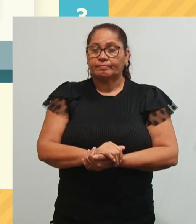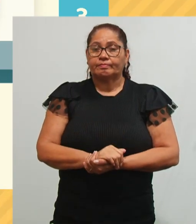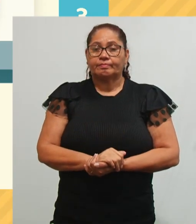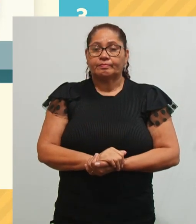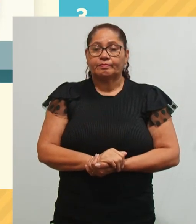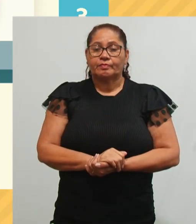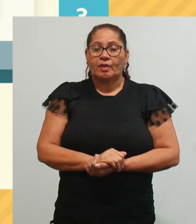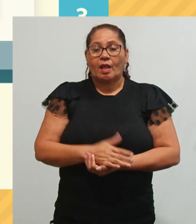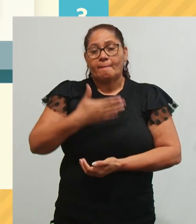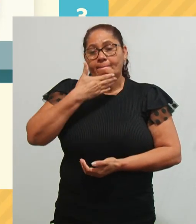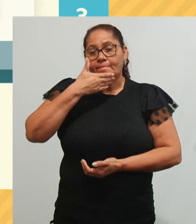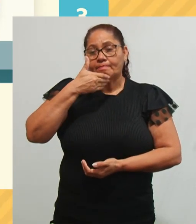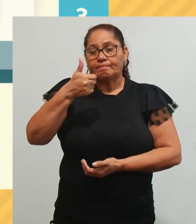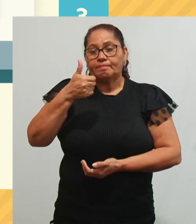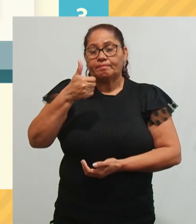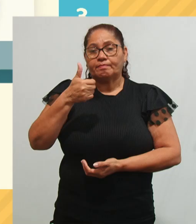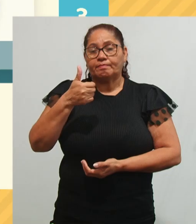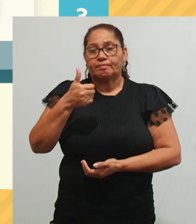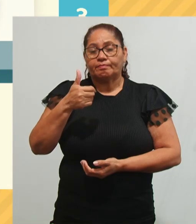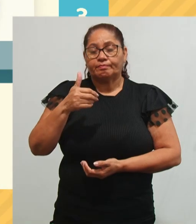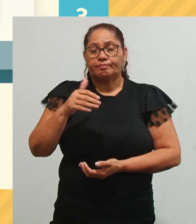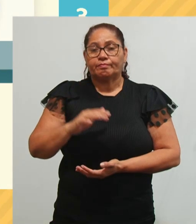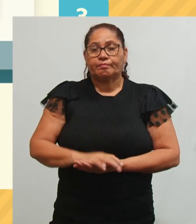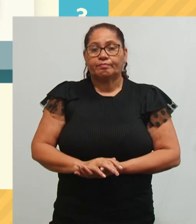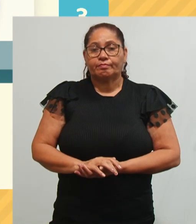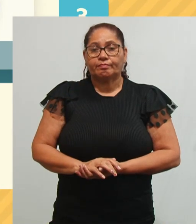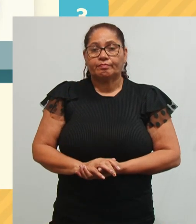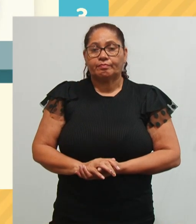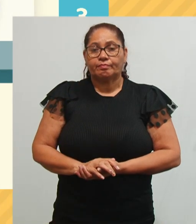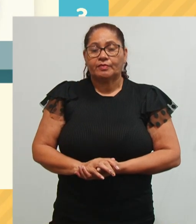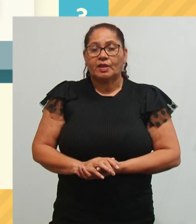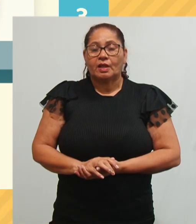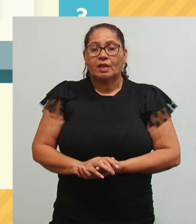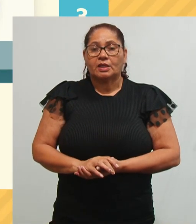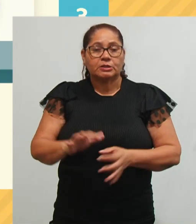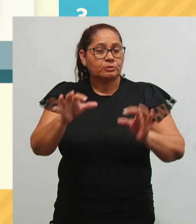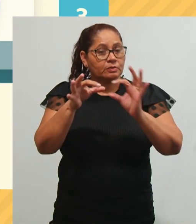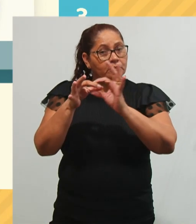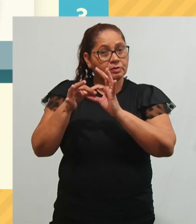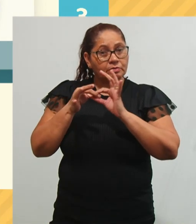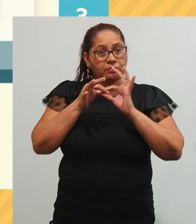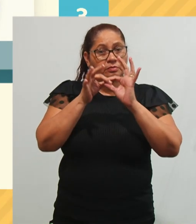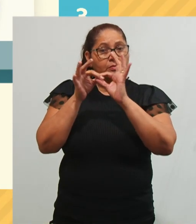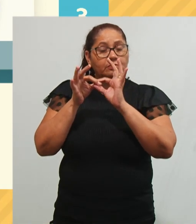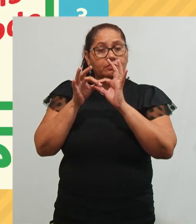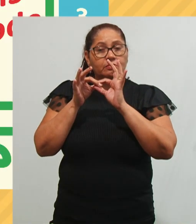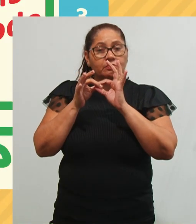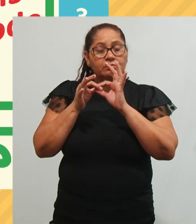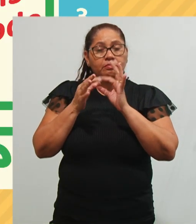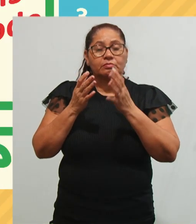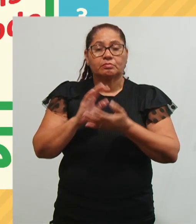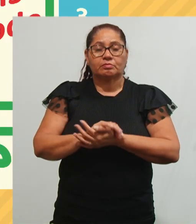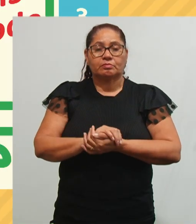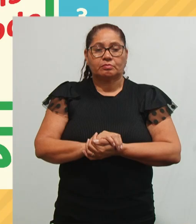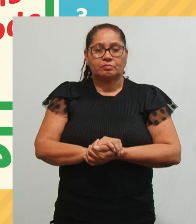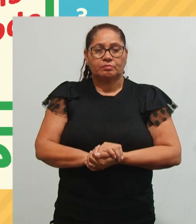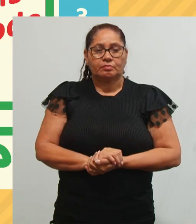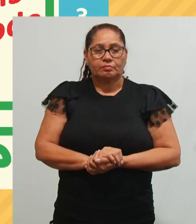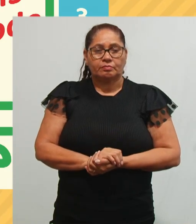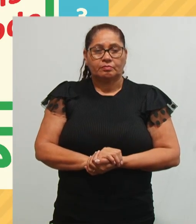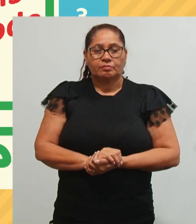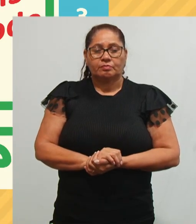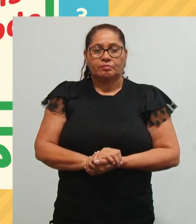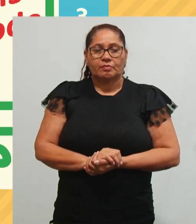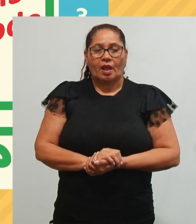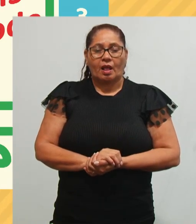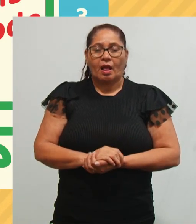né? No melhor do cenário, elas são intrínsecas e se interrelacionam. E aí a